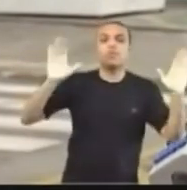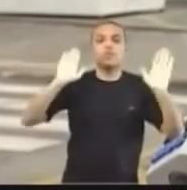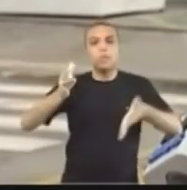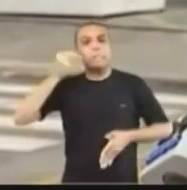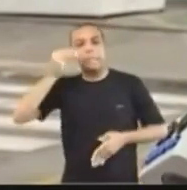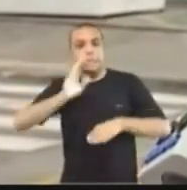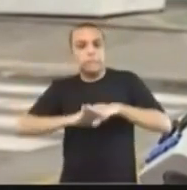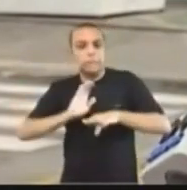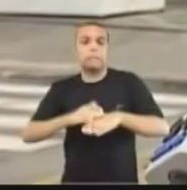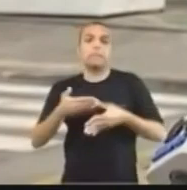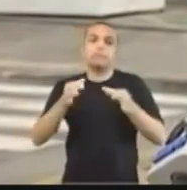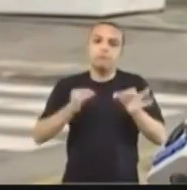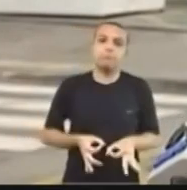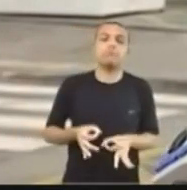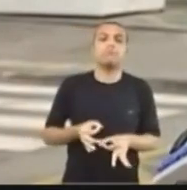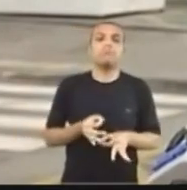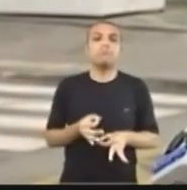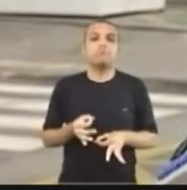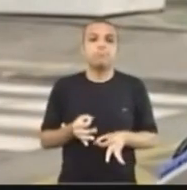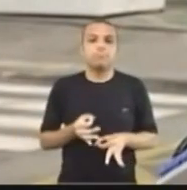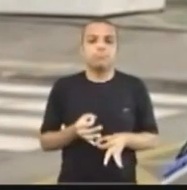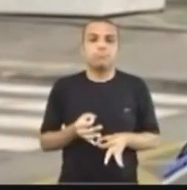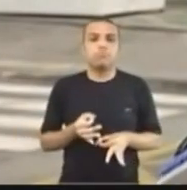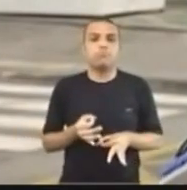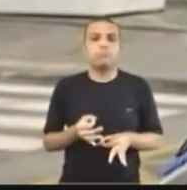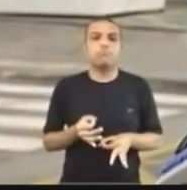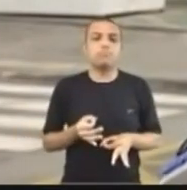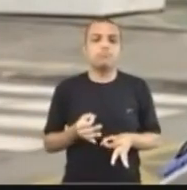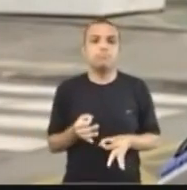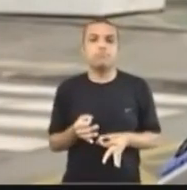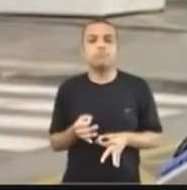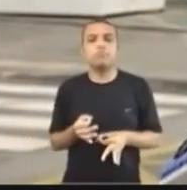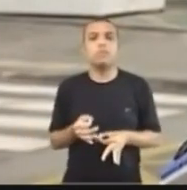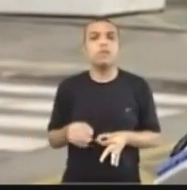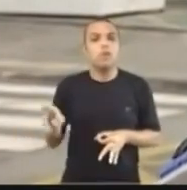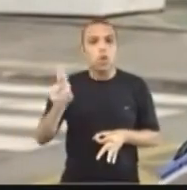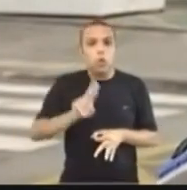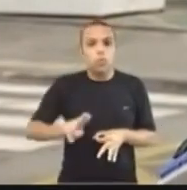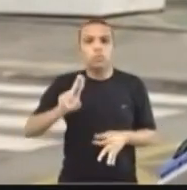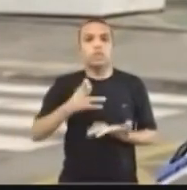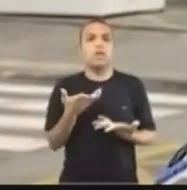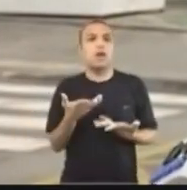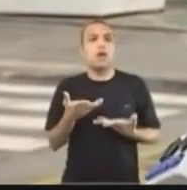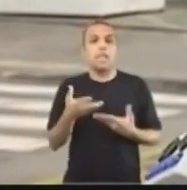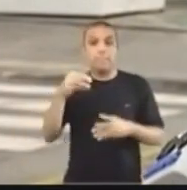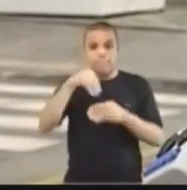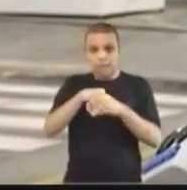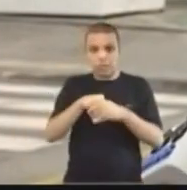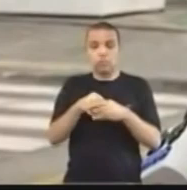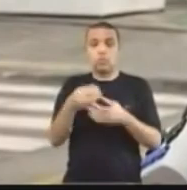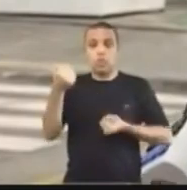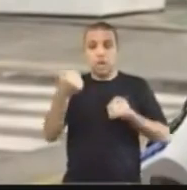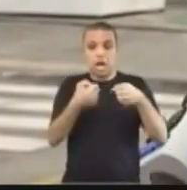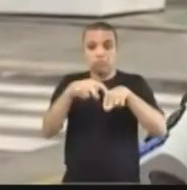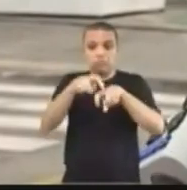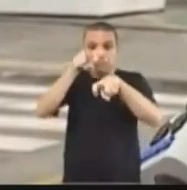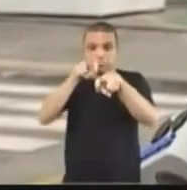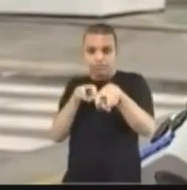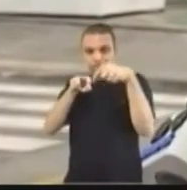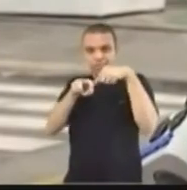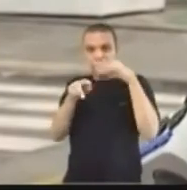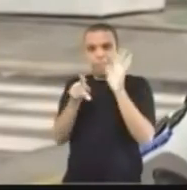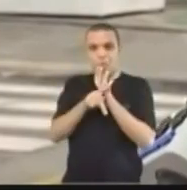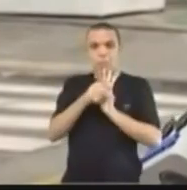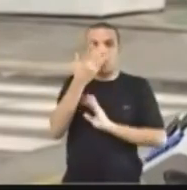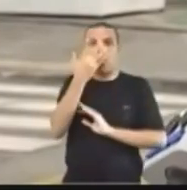faz ã e e e para uso de cadeirinha para Como transportar animais como